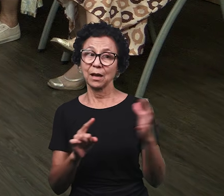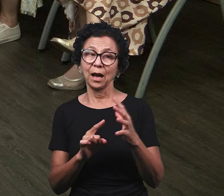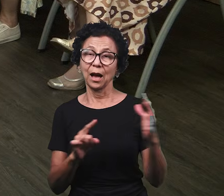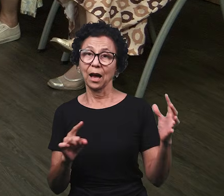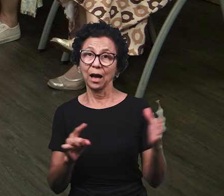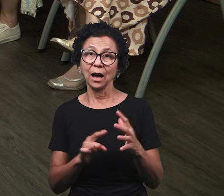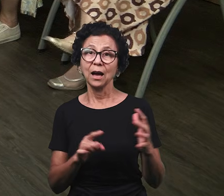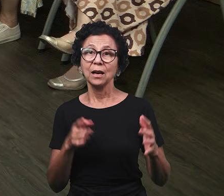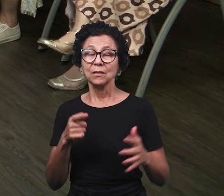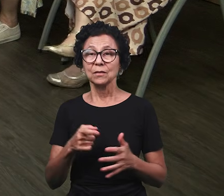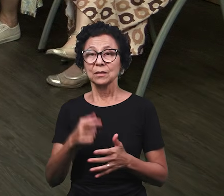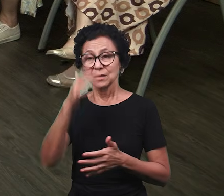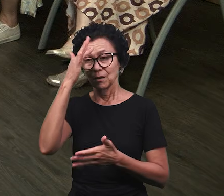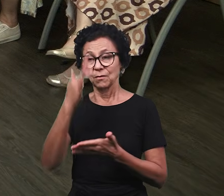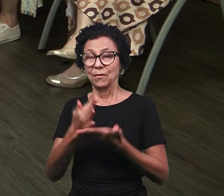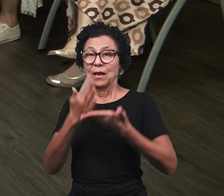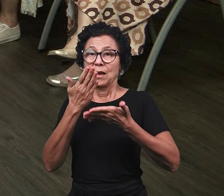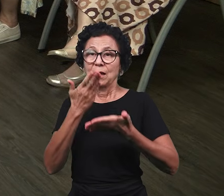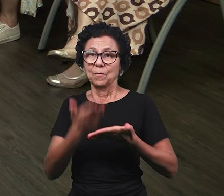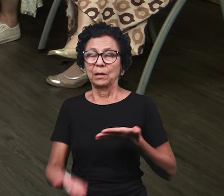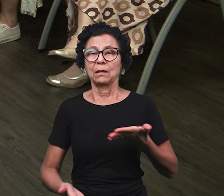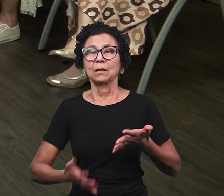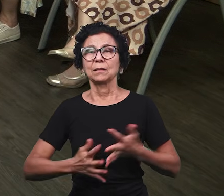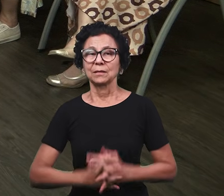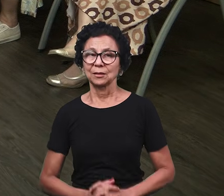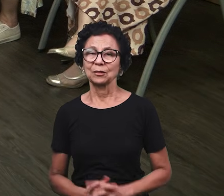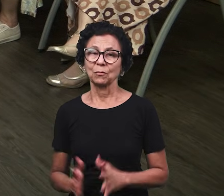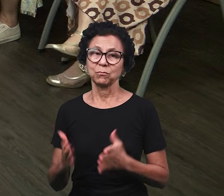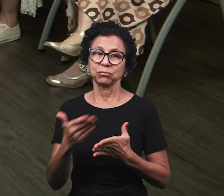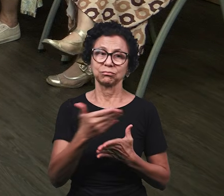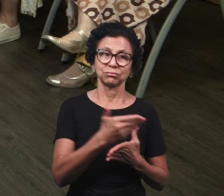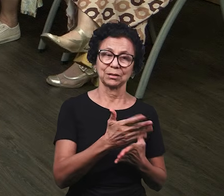nível. Alto nível. Vai lá. Aumentar a régua aqui.